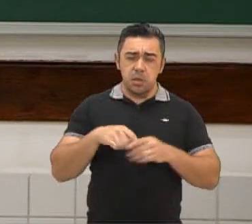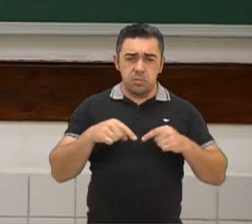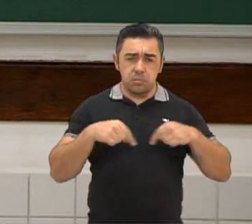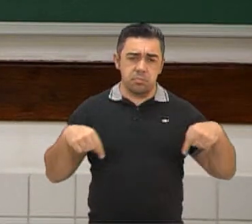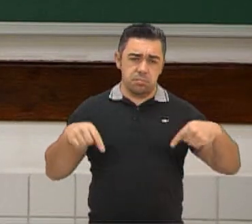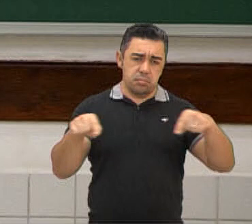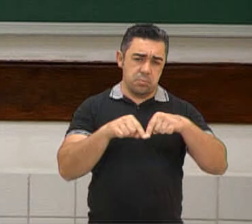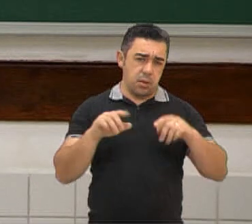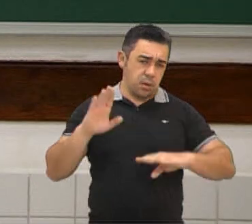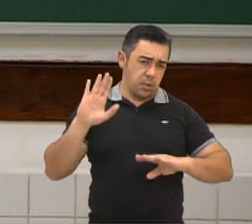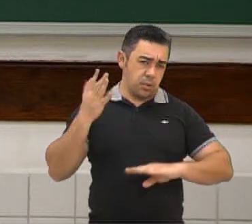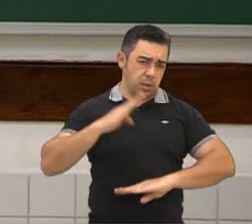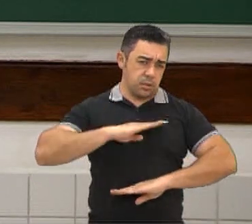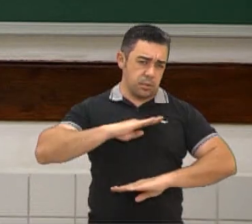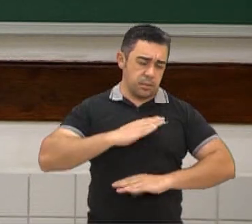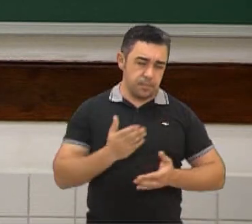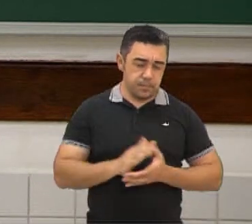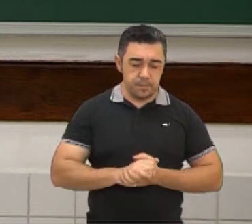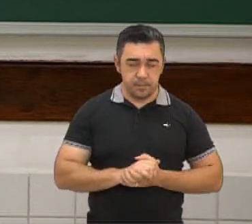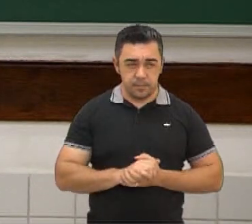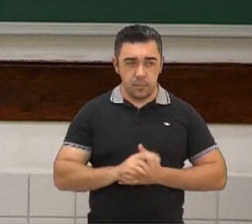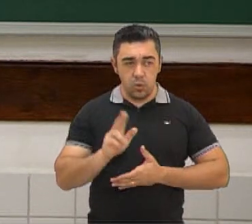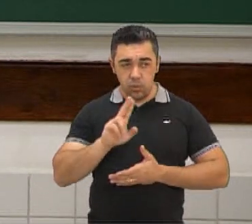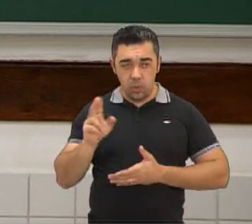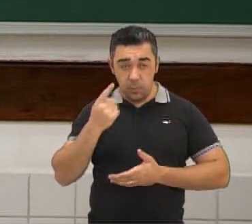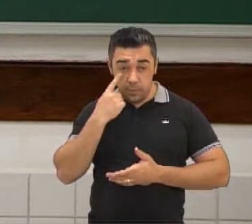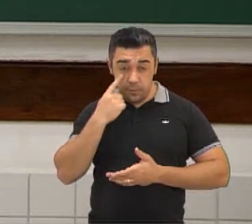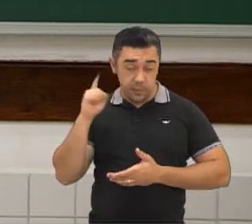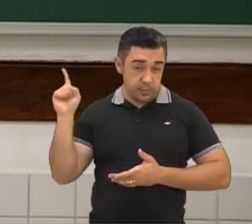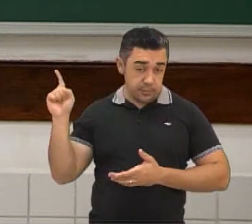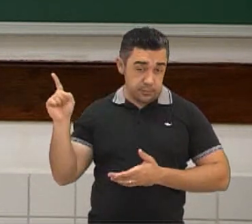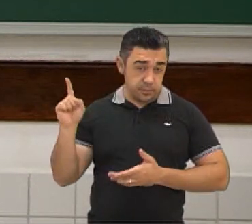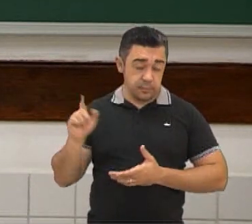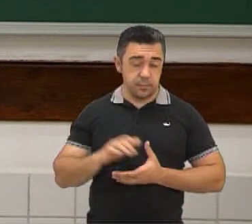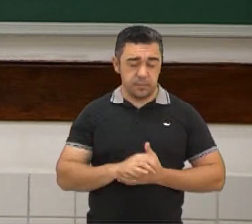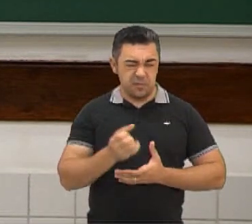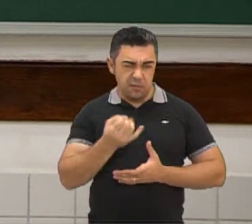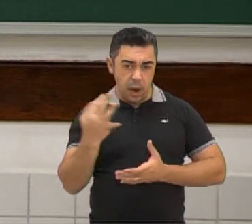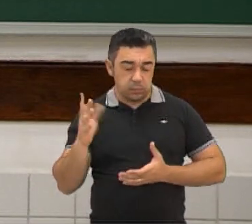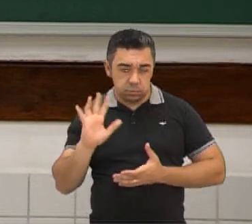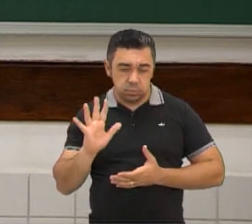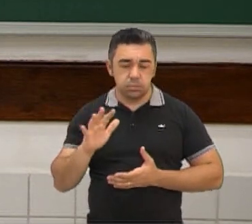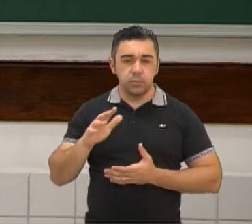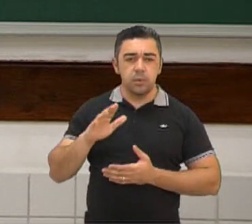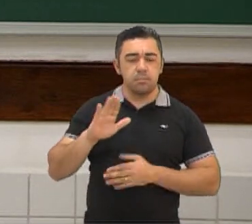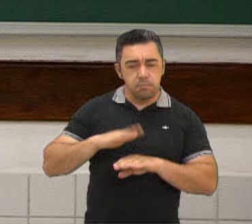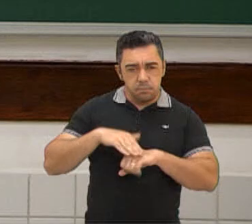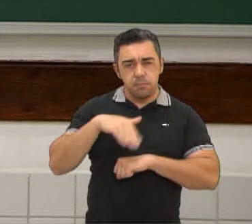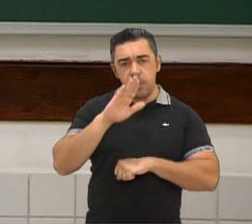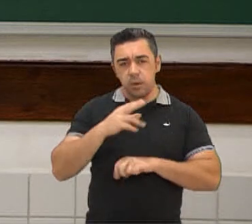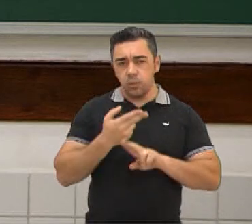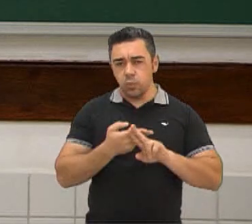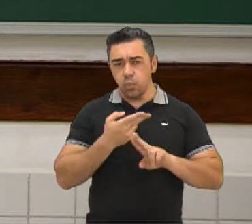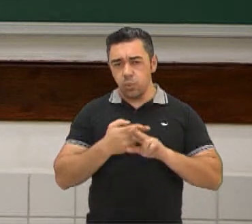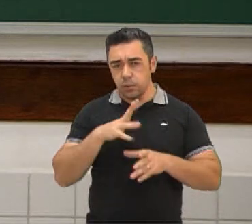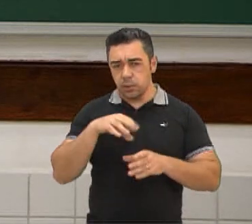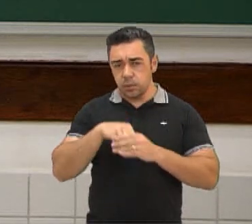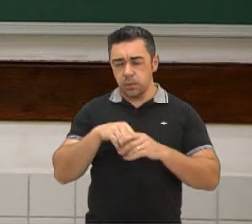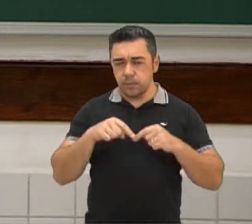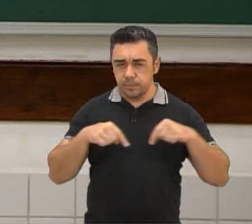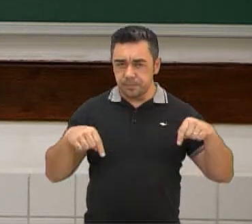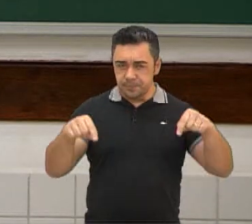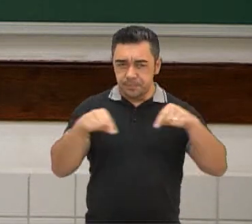da situação de jogo, tá? Então a gente vai ver alguns termos, não muitos, os mais usuais dentro do